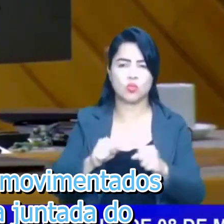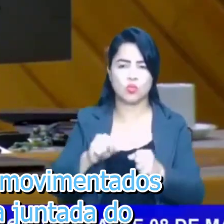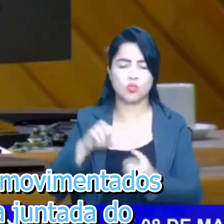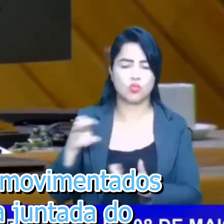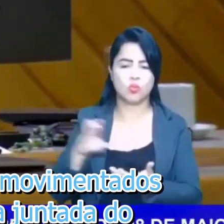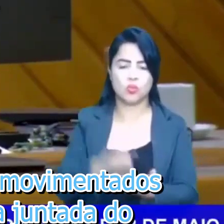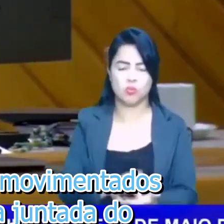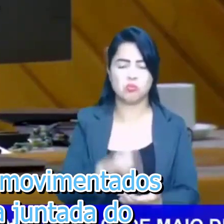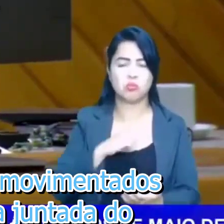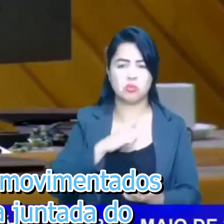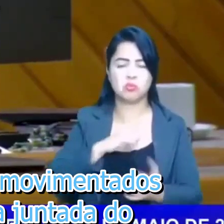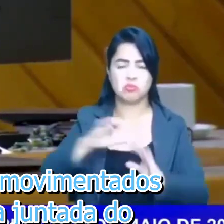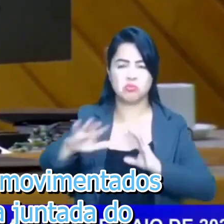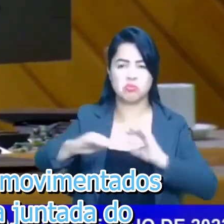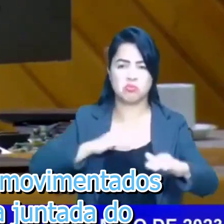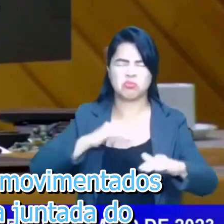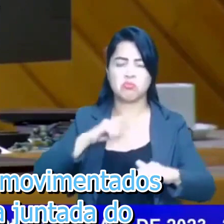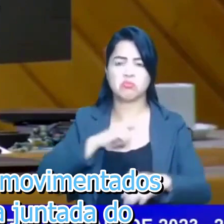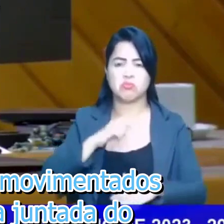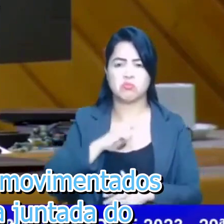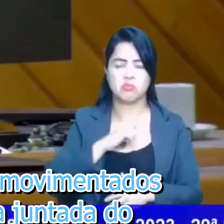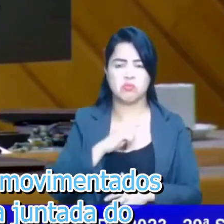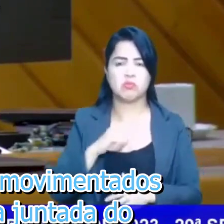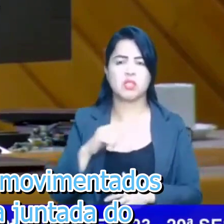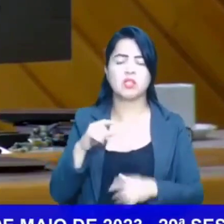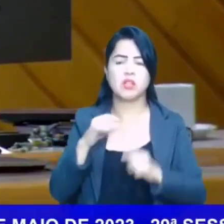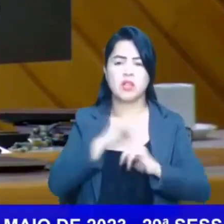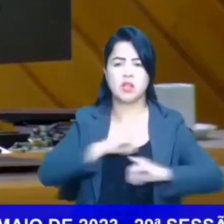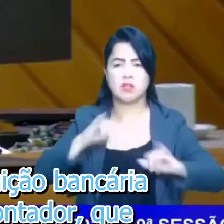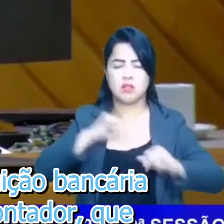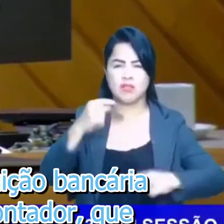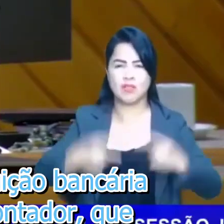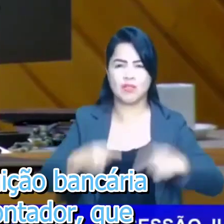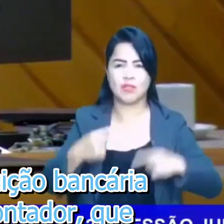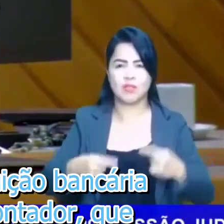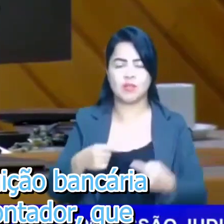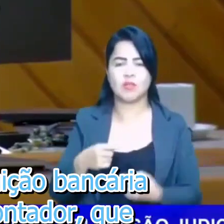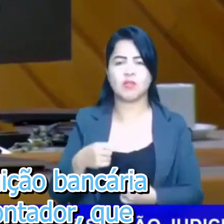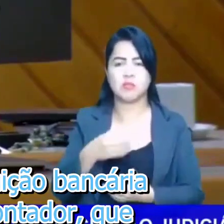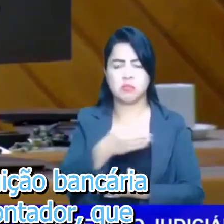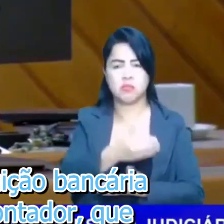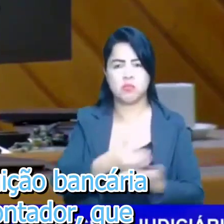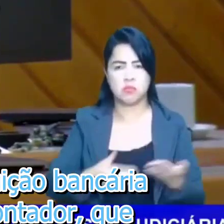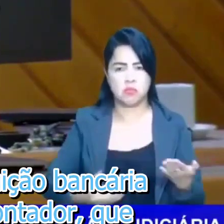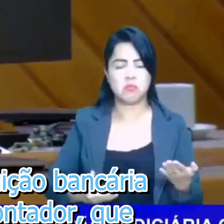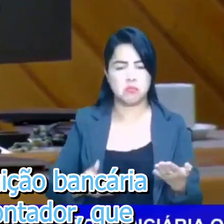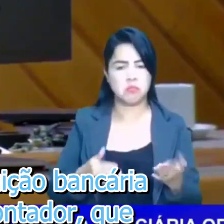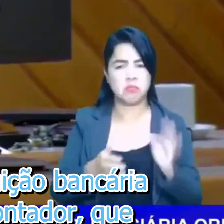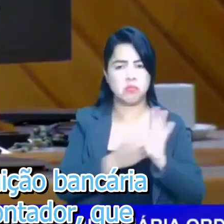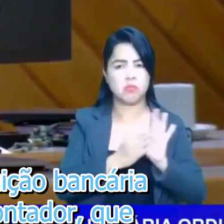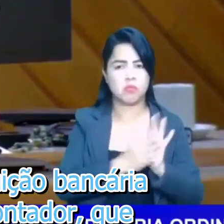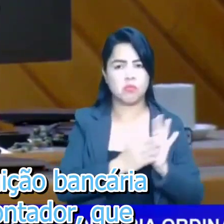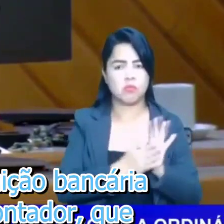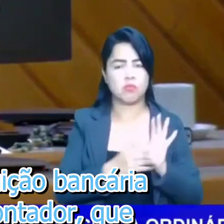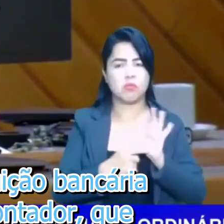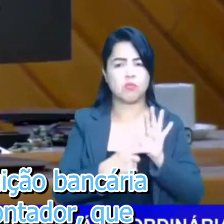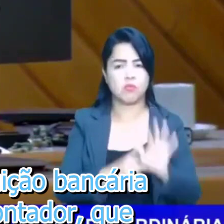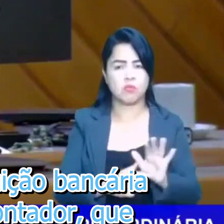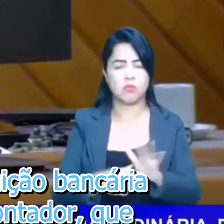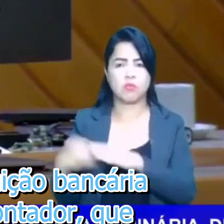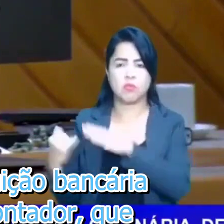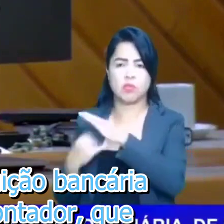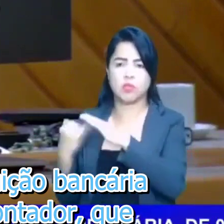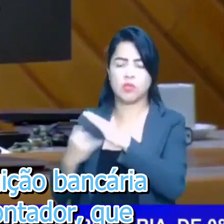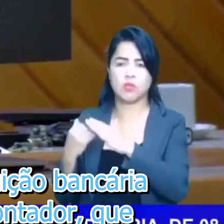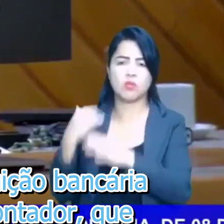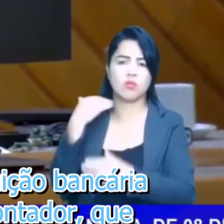a campanha. Além disso, a interessada procedeu à juntada do comprovante de transferência da mencionada quantia, emitido pela instituição